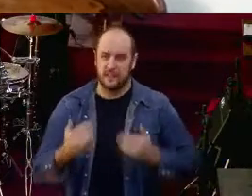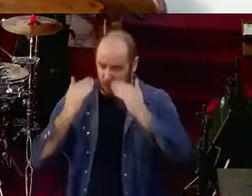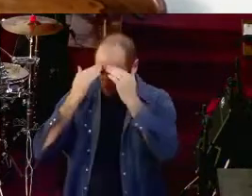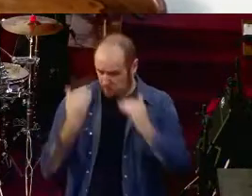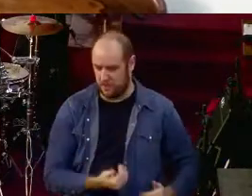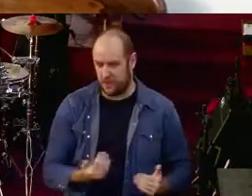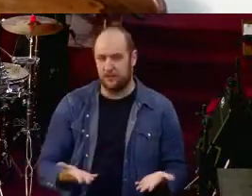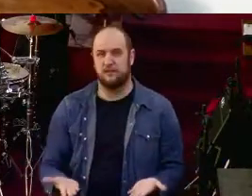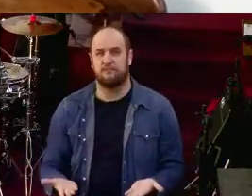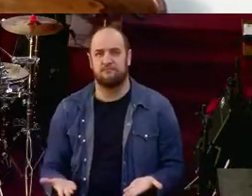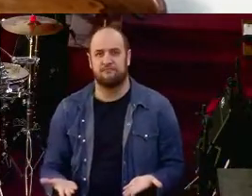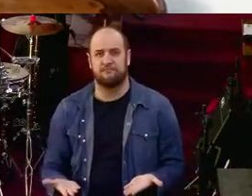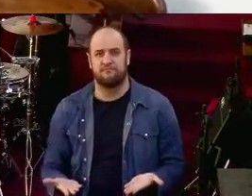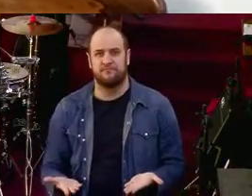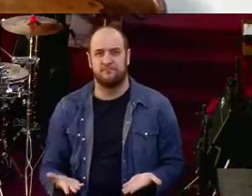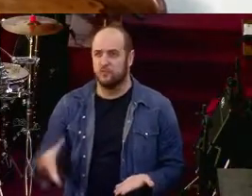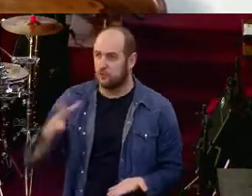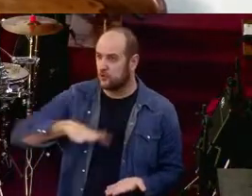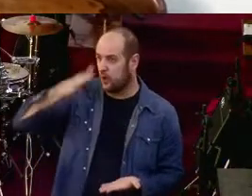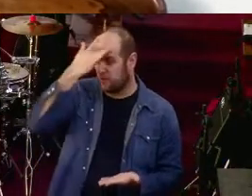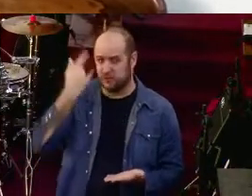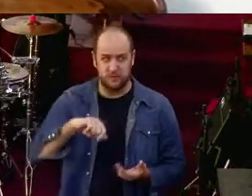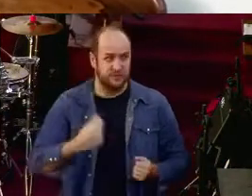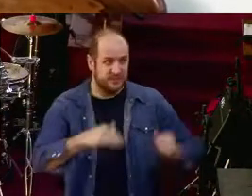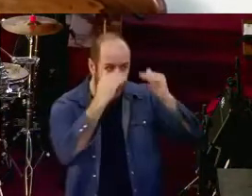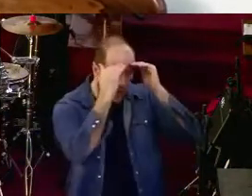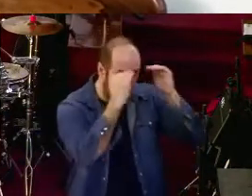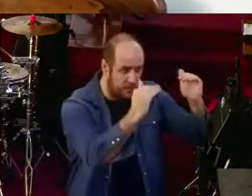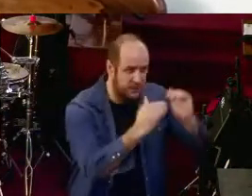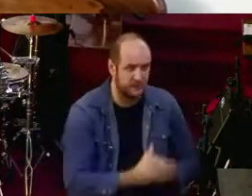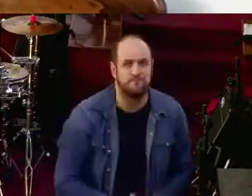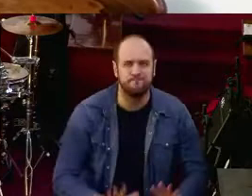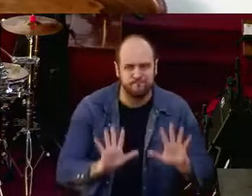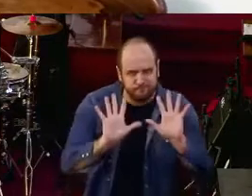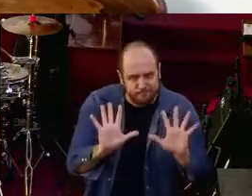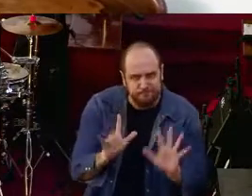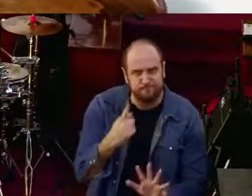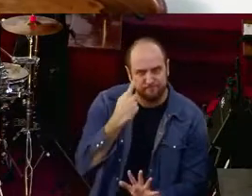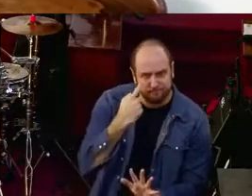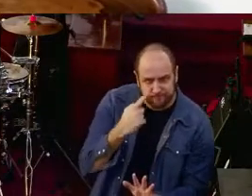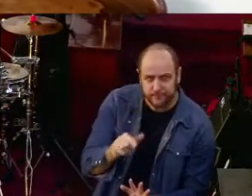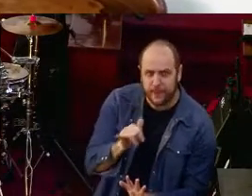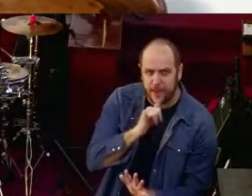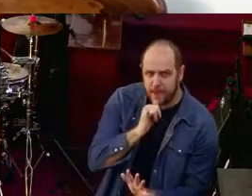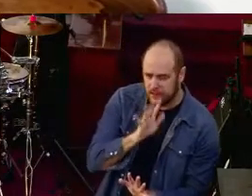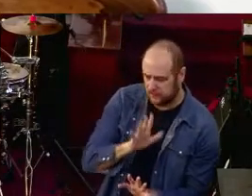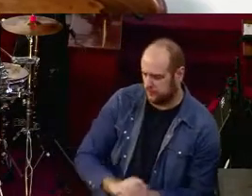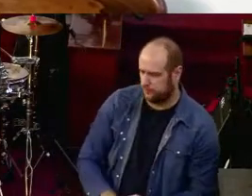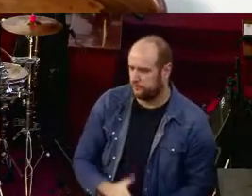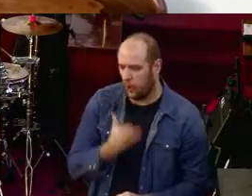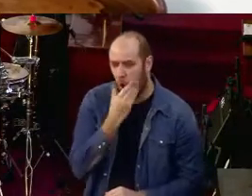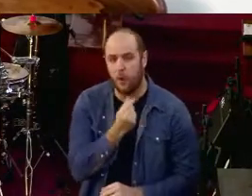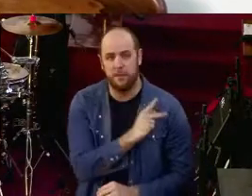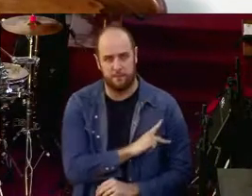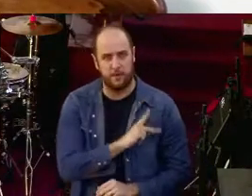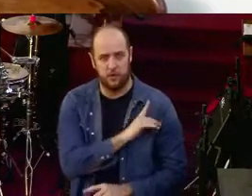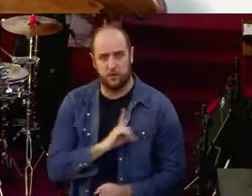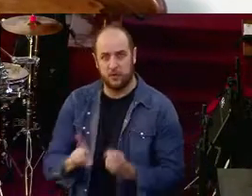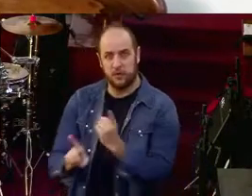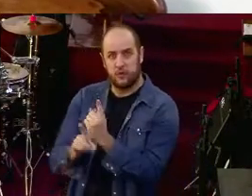desobediência. Vou dar um exemplo para você entender melhor. Quando Paulo encontrou